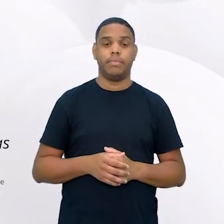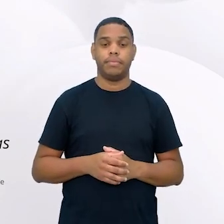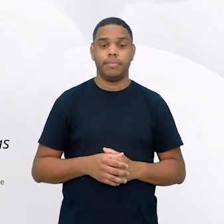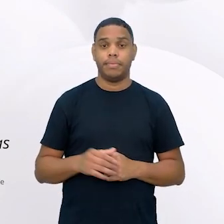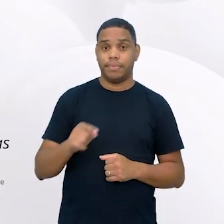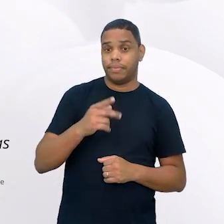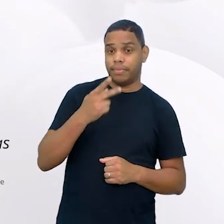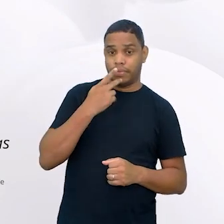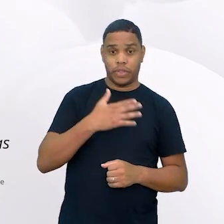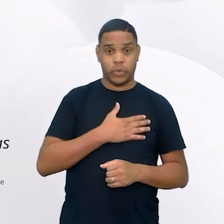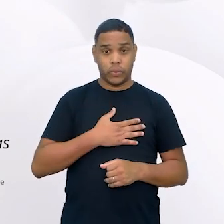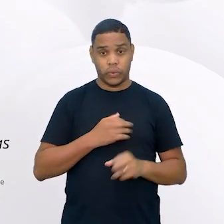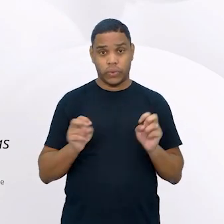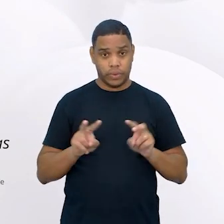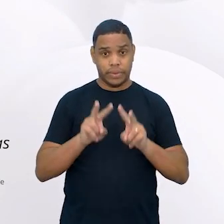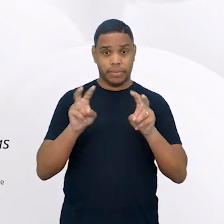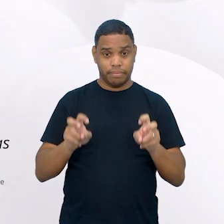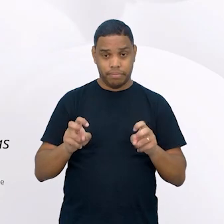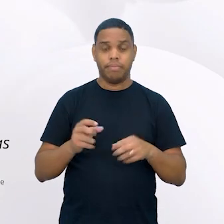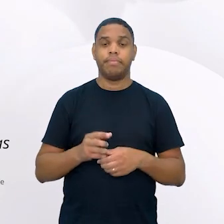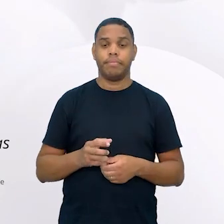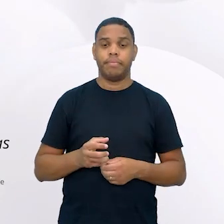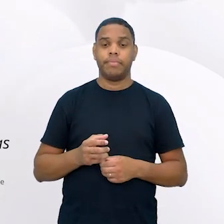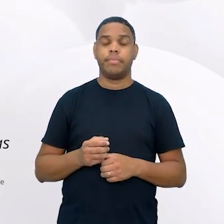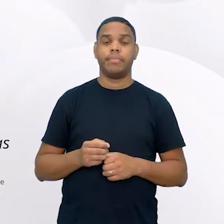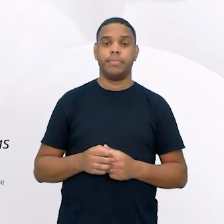que gostaram do tema.